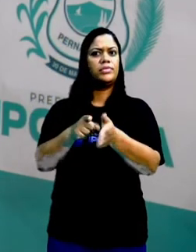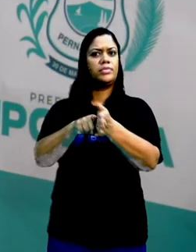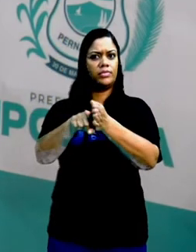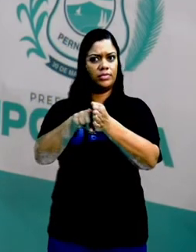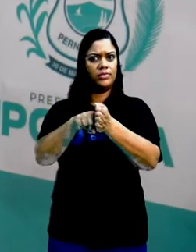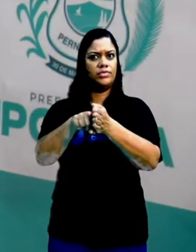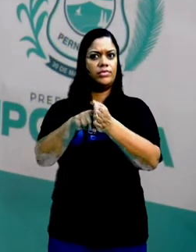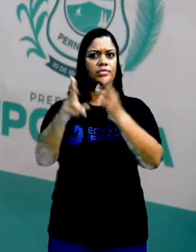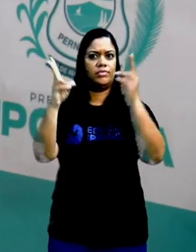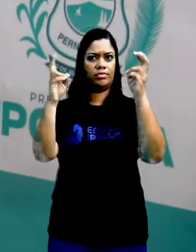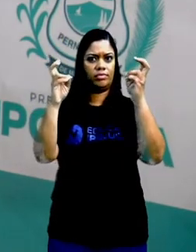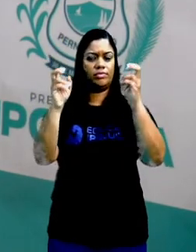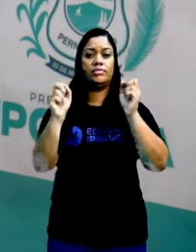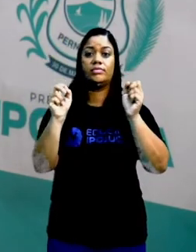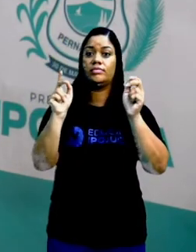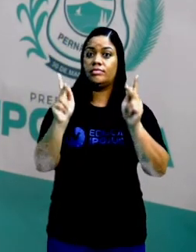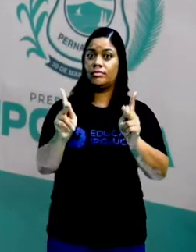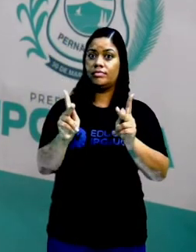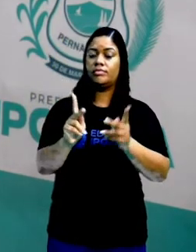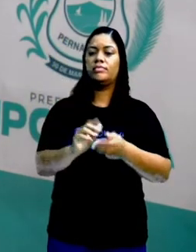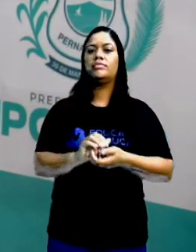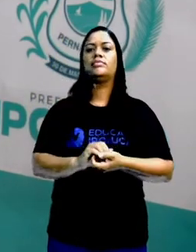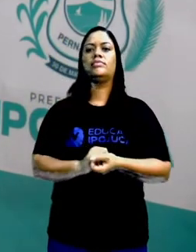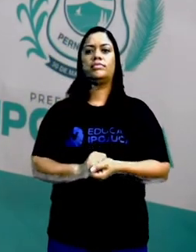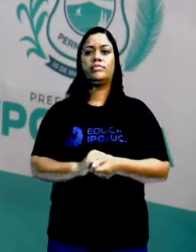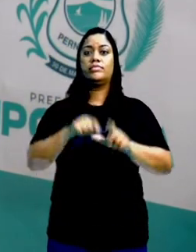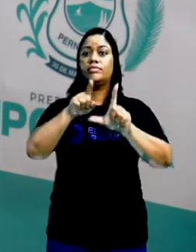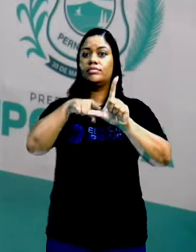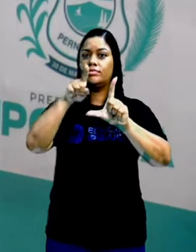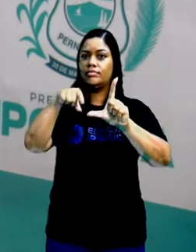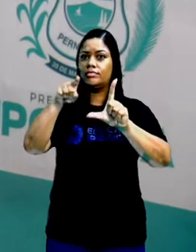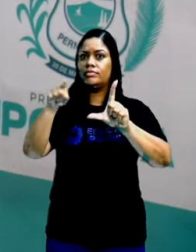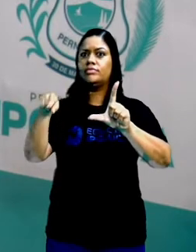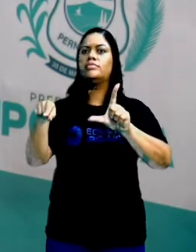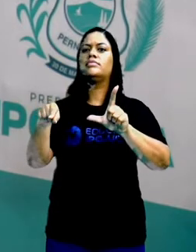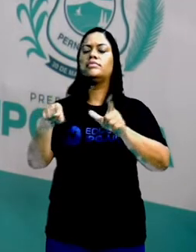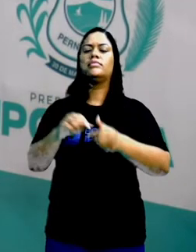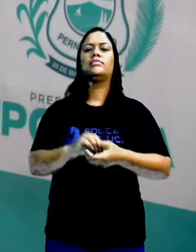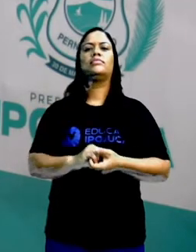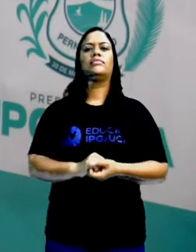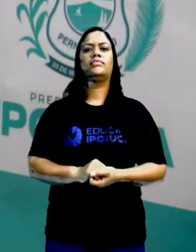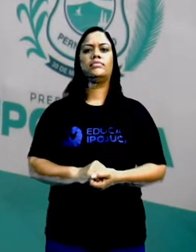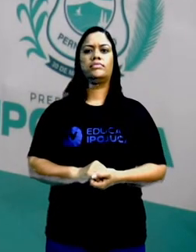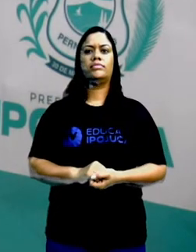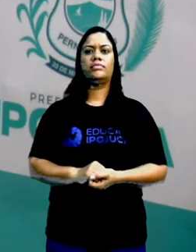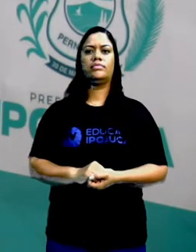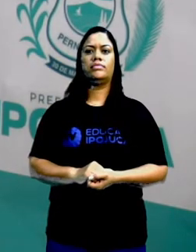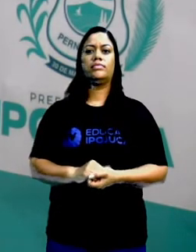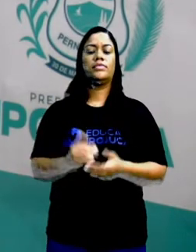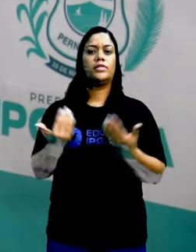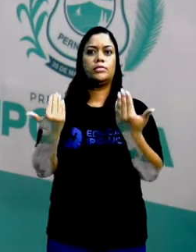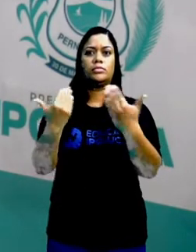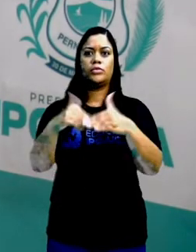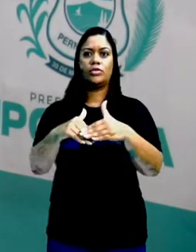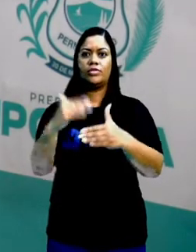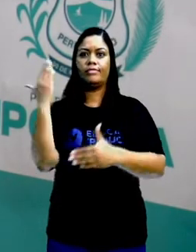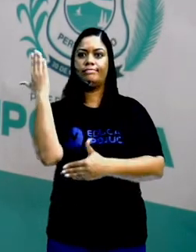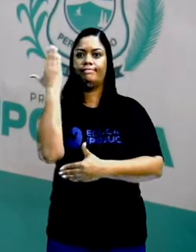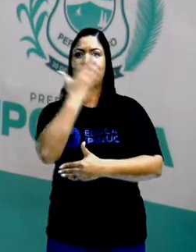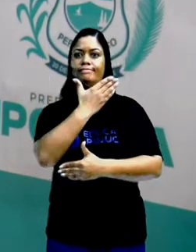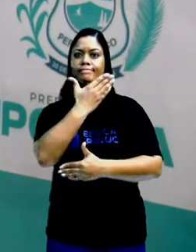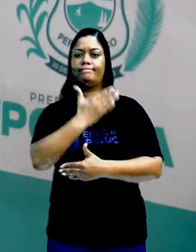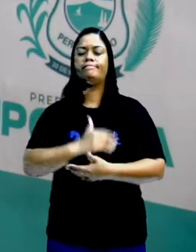esse assunto Ok dados estatísticos E por aí vai provas concretas